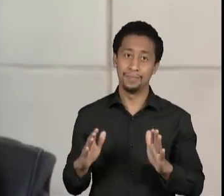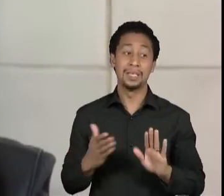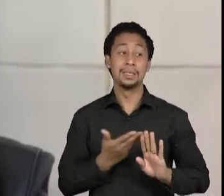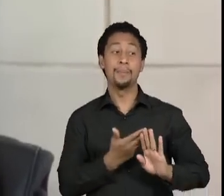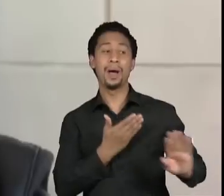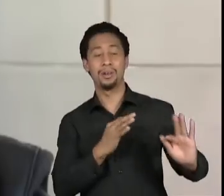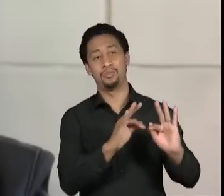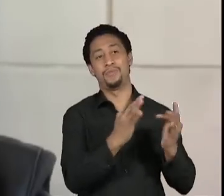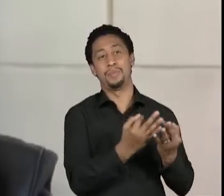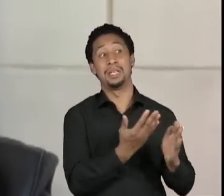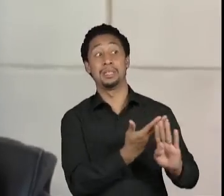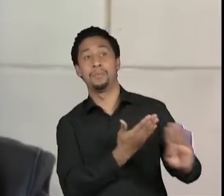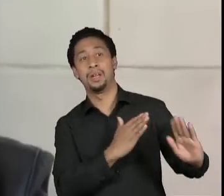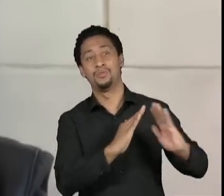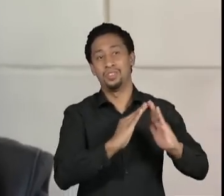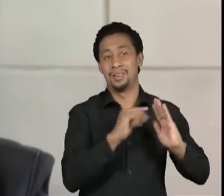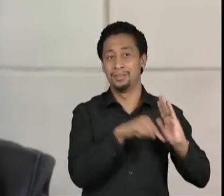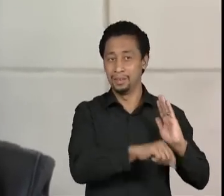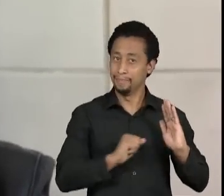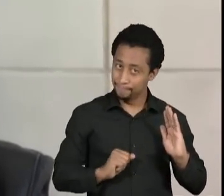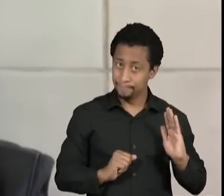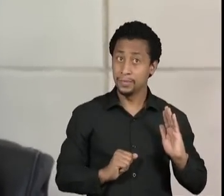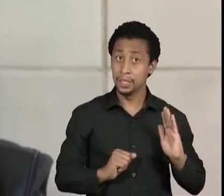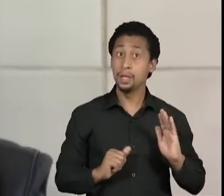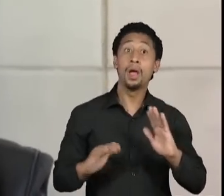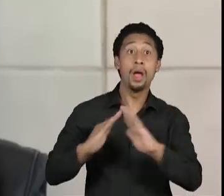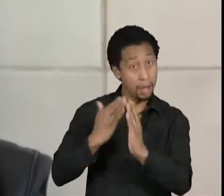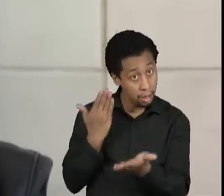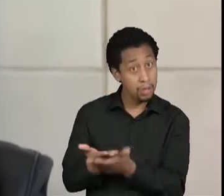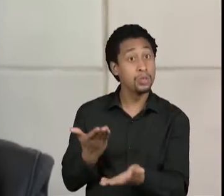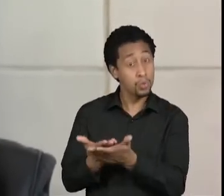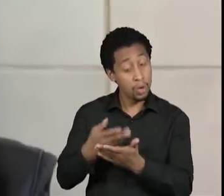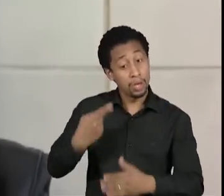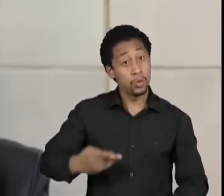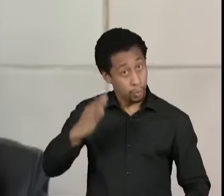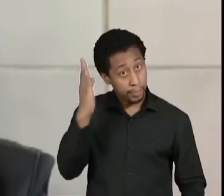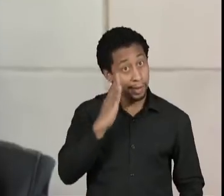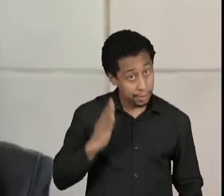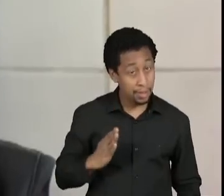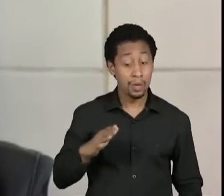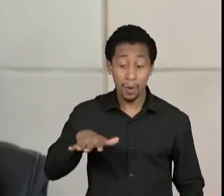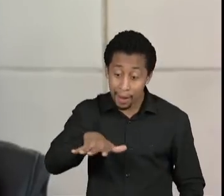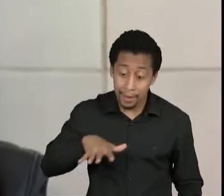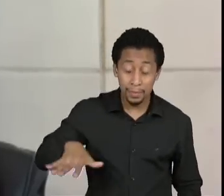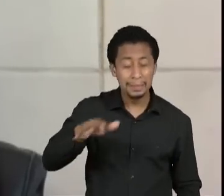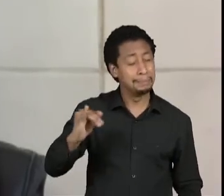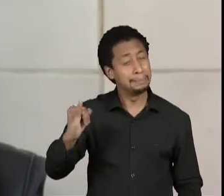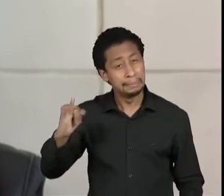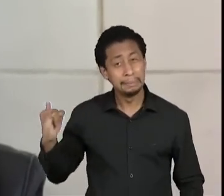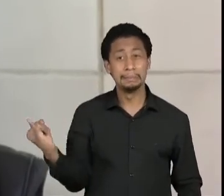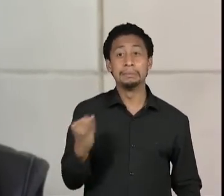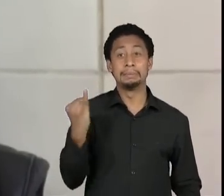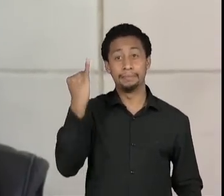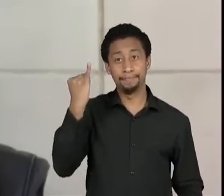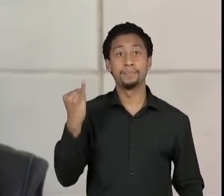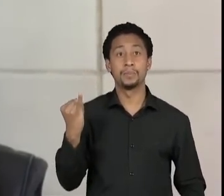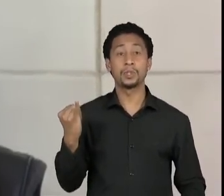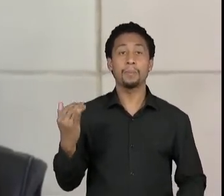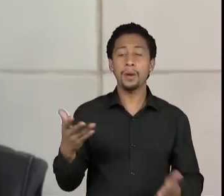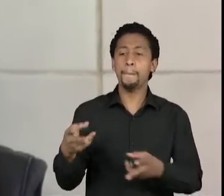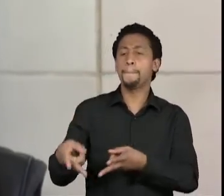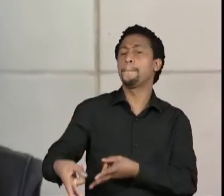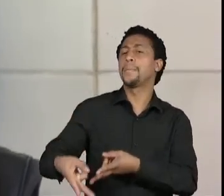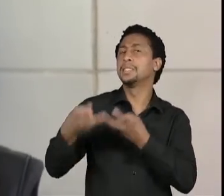espaço doméstico. Por fim, a escola é, no Brasil, um espaço fundamental para a identificação de